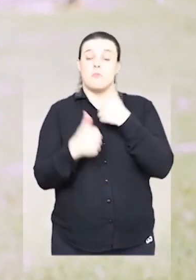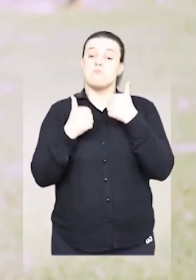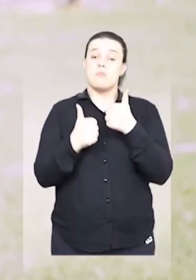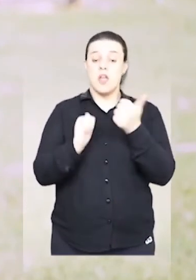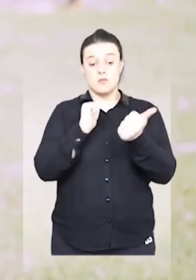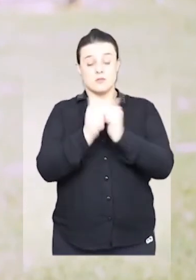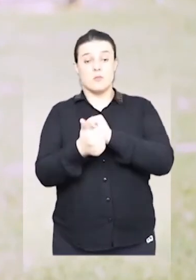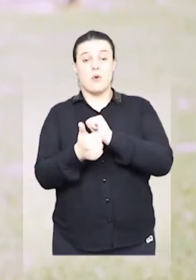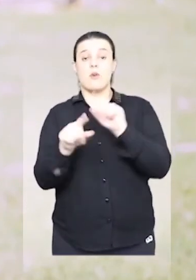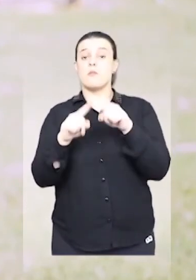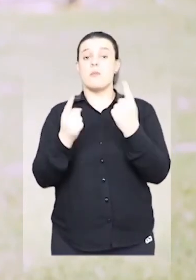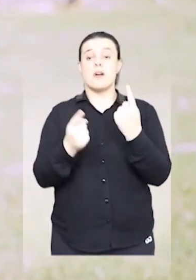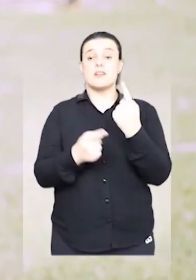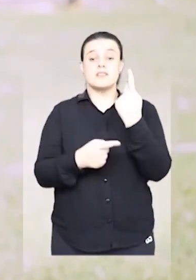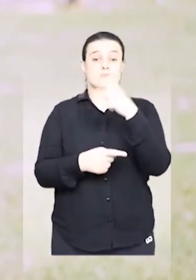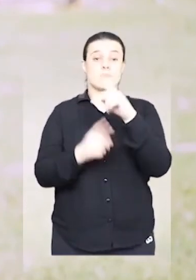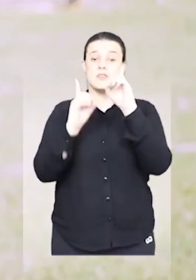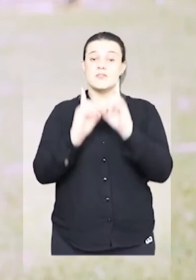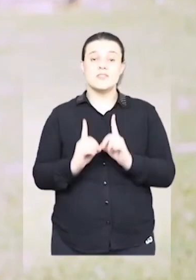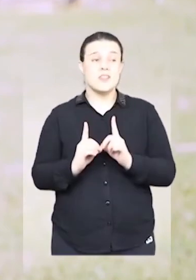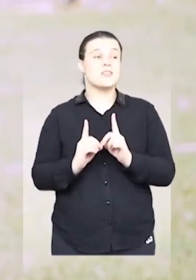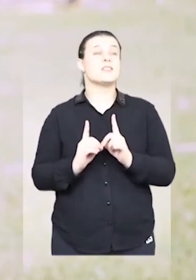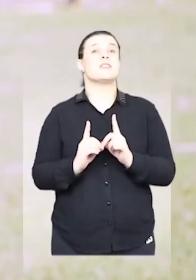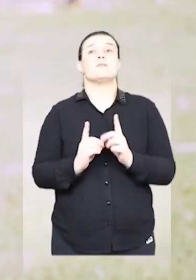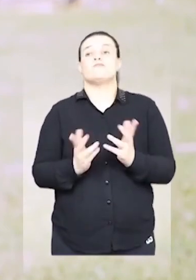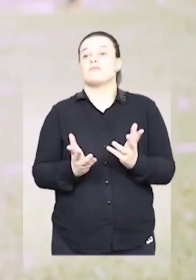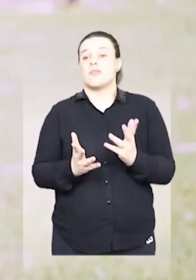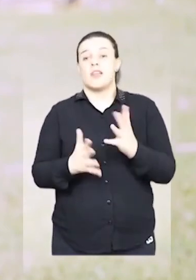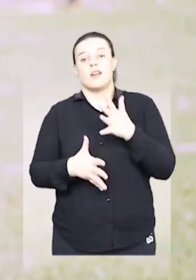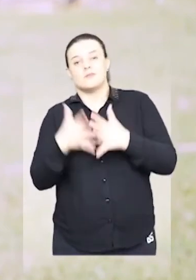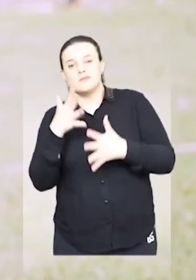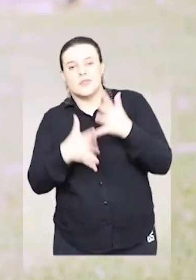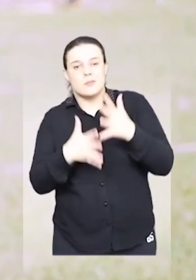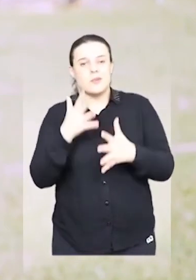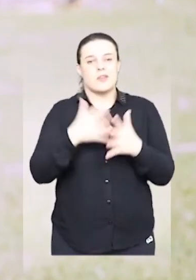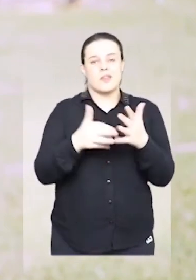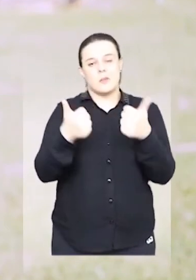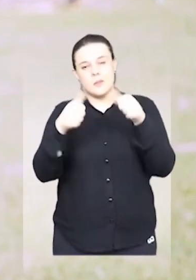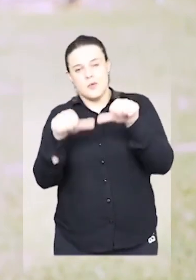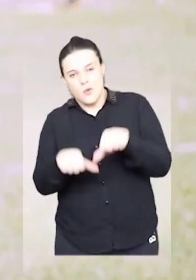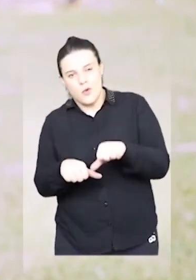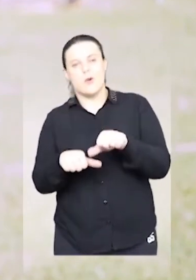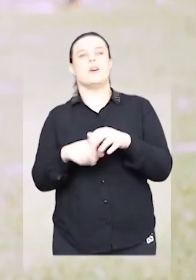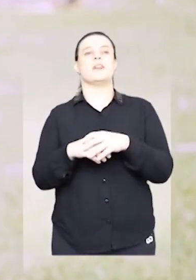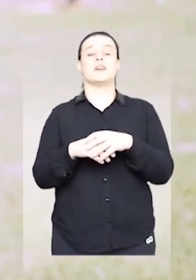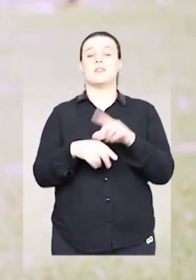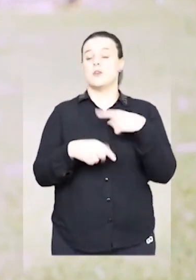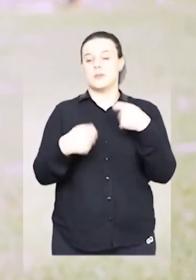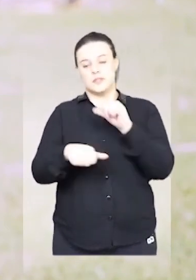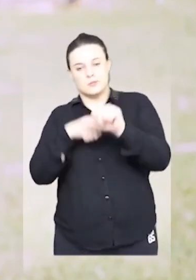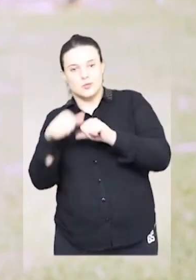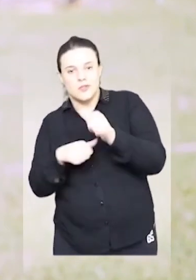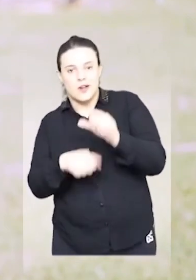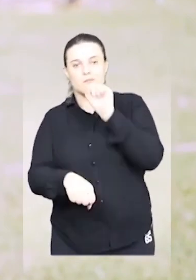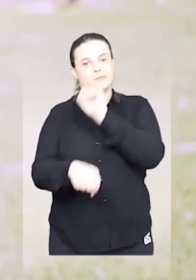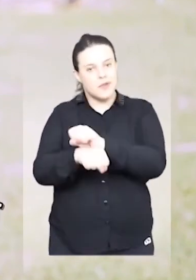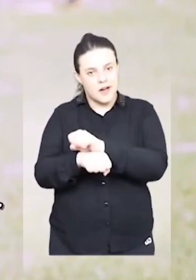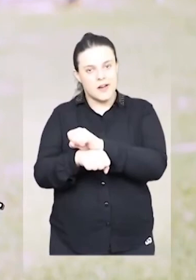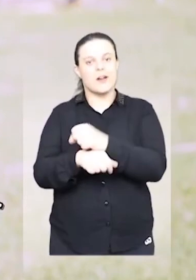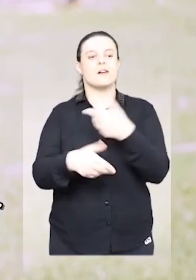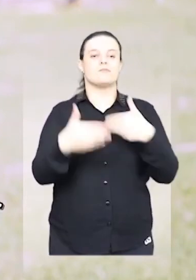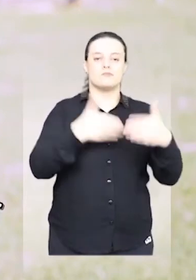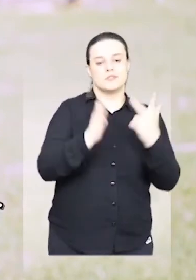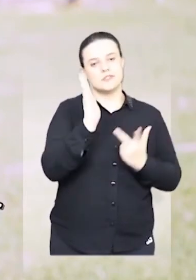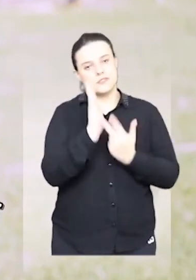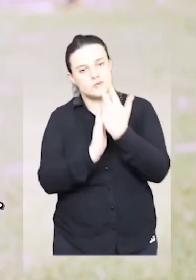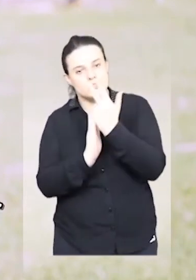Às vezes você está num momento muito bom do esporte e a sua deficiência, a sua situação, ela dá uma pioradinha, você tem que